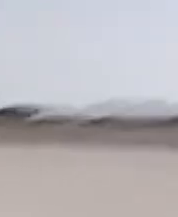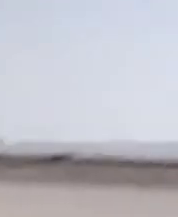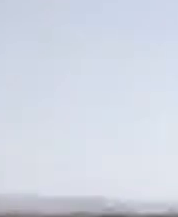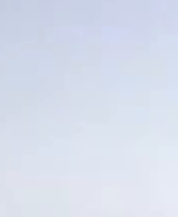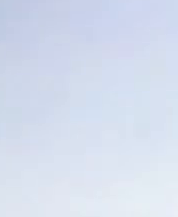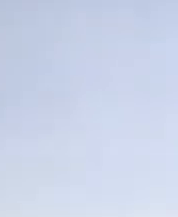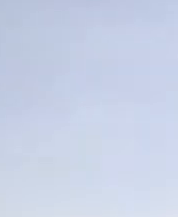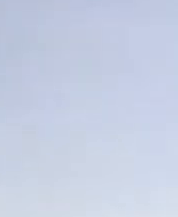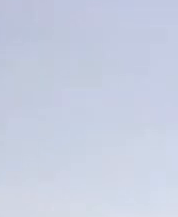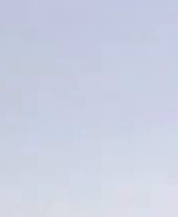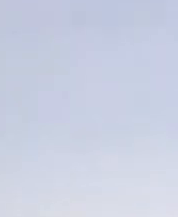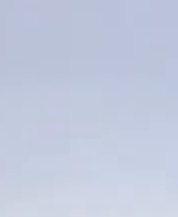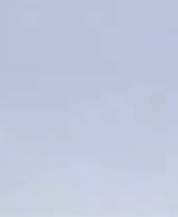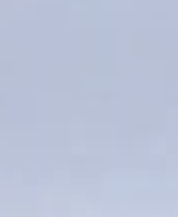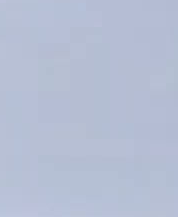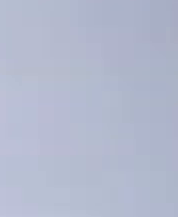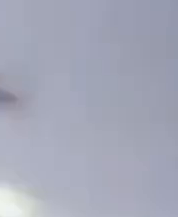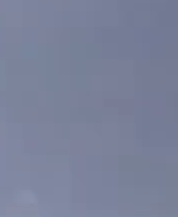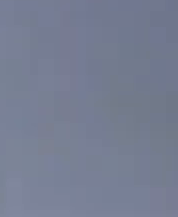aviação.